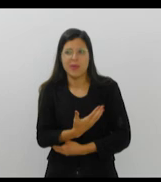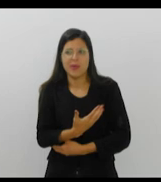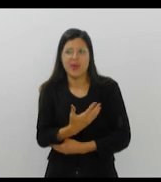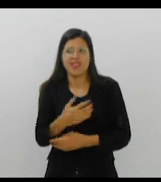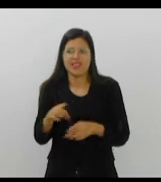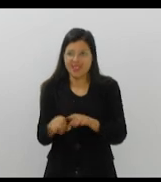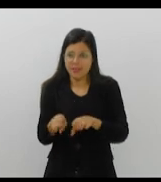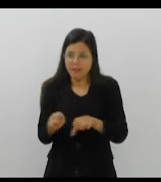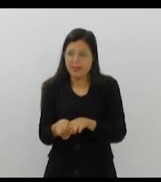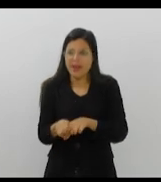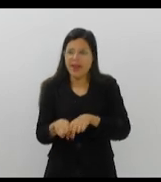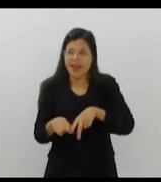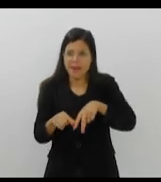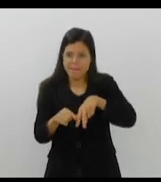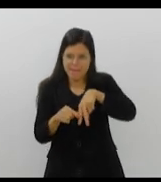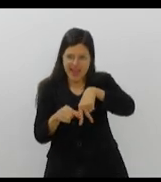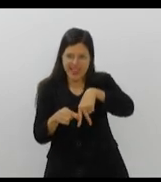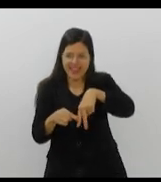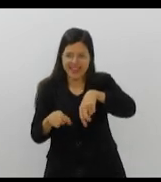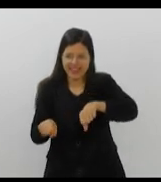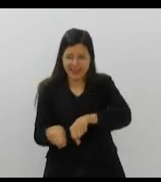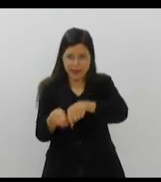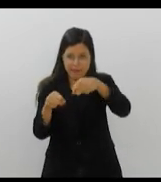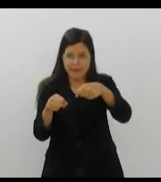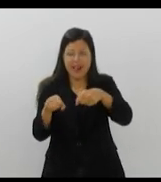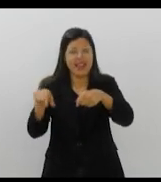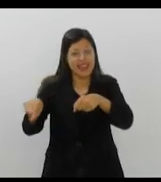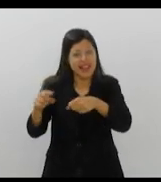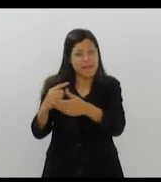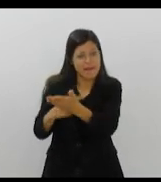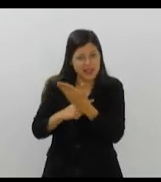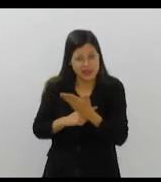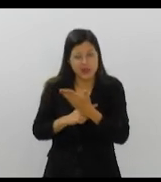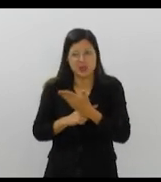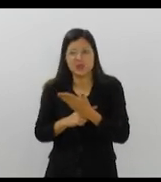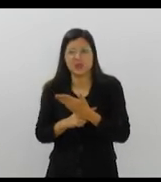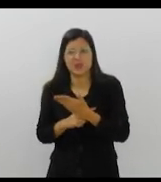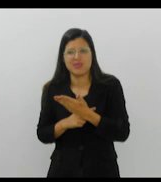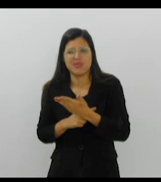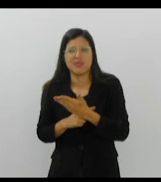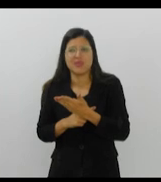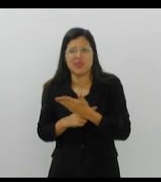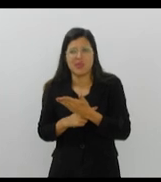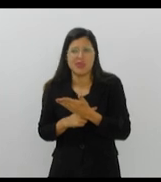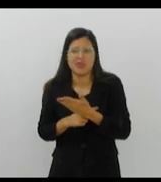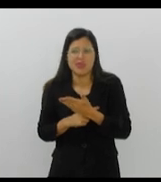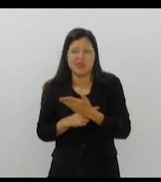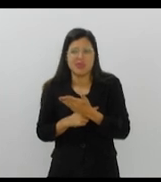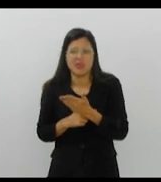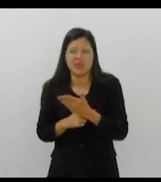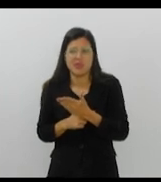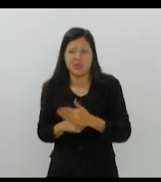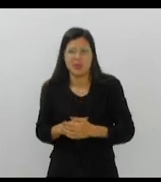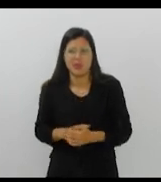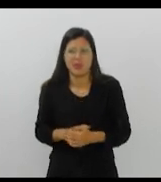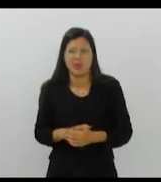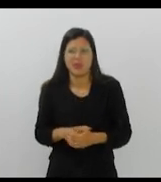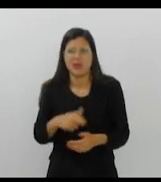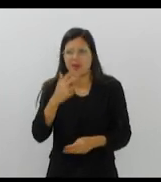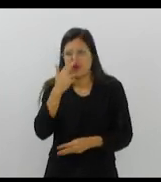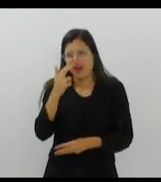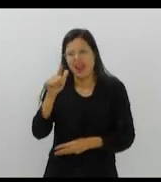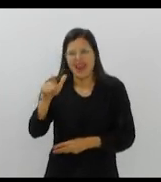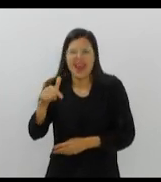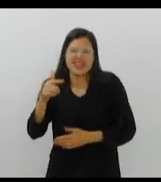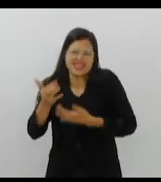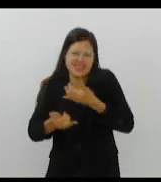a perna, né? Estávamos juntos, ele que me socorreu naquela traquinagem, que é o menino Peralta,